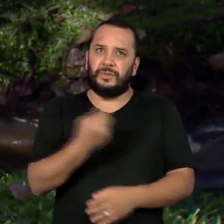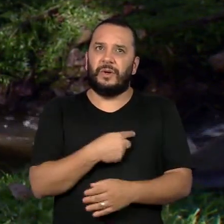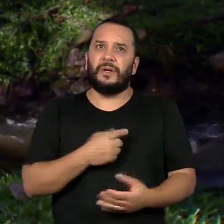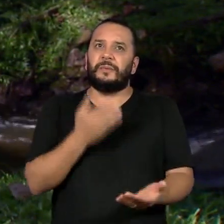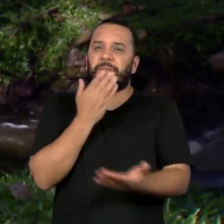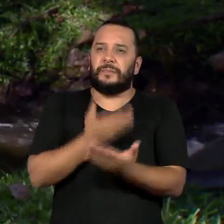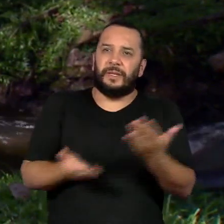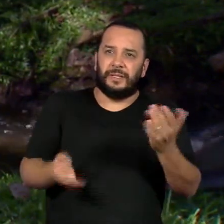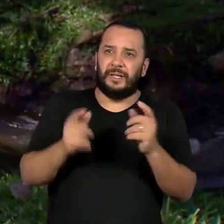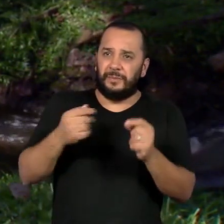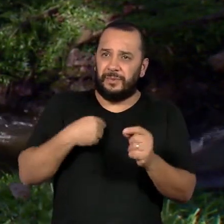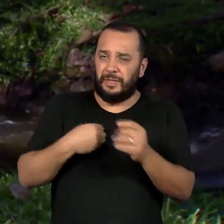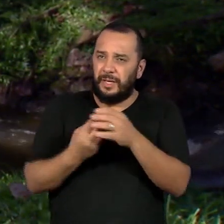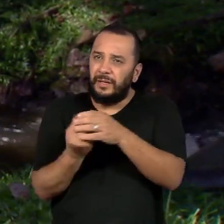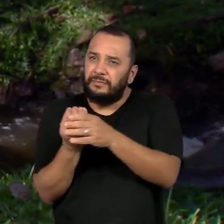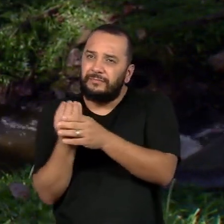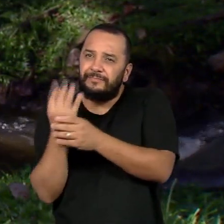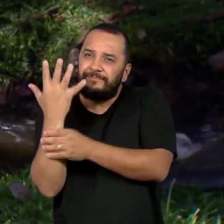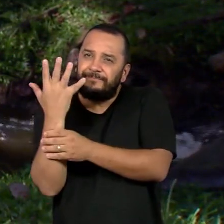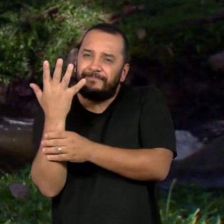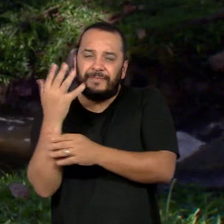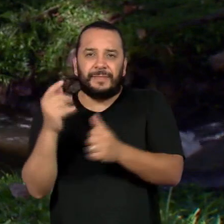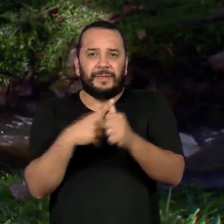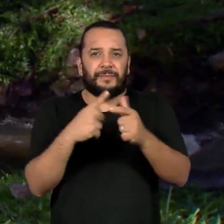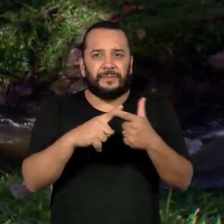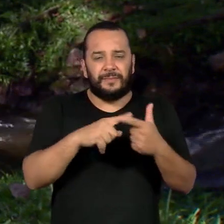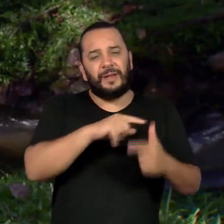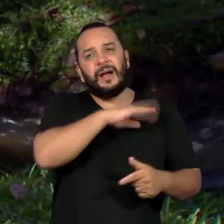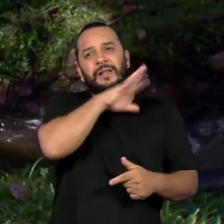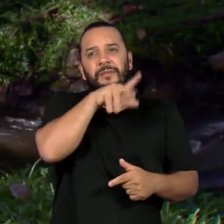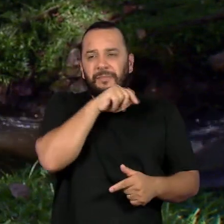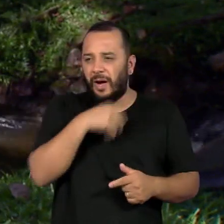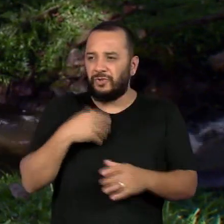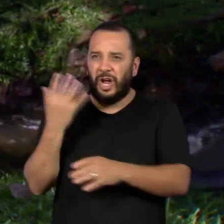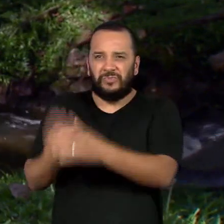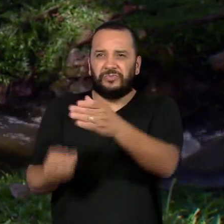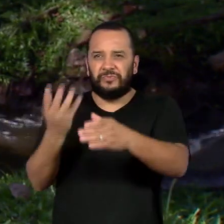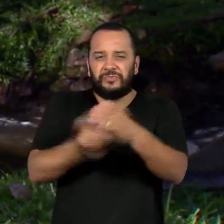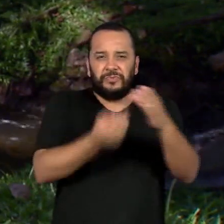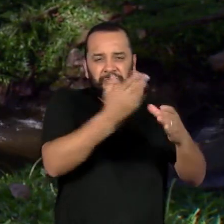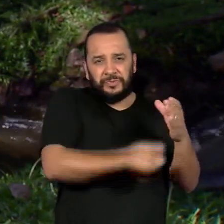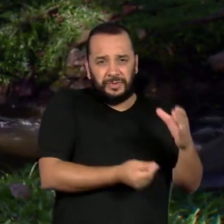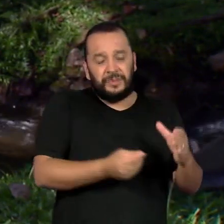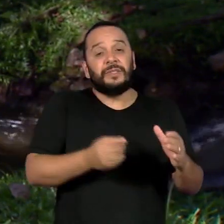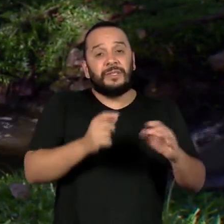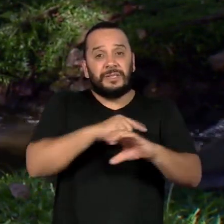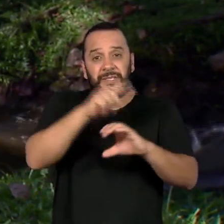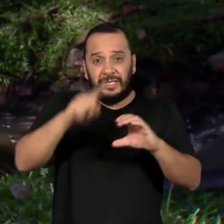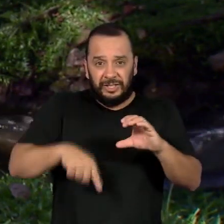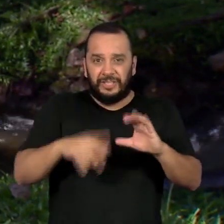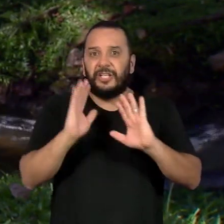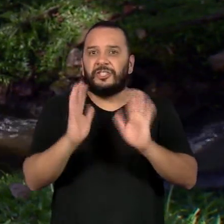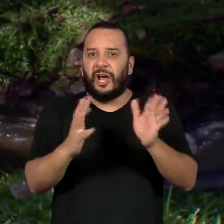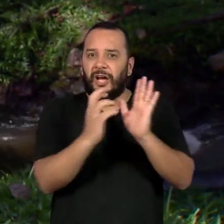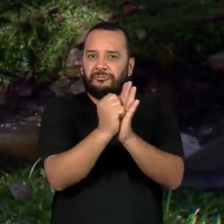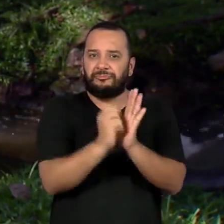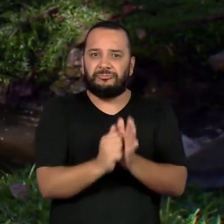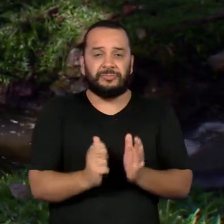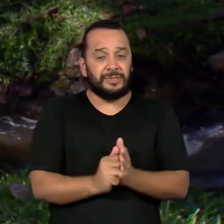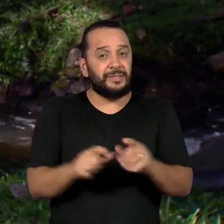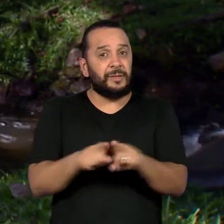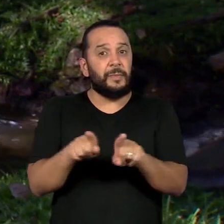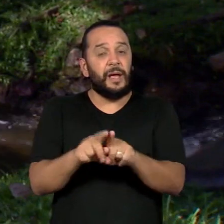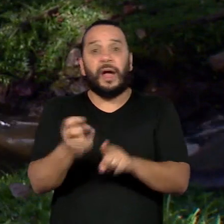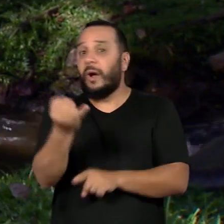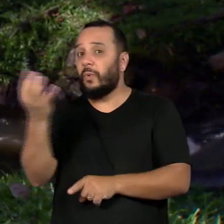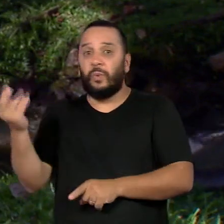e animais conhecidas, descritas pelos cientistas, e as que ainda não conhecemos. Isso significa